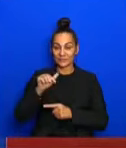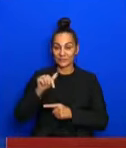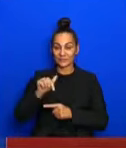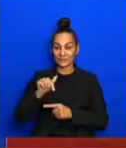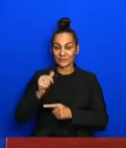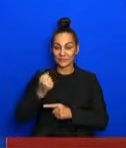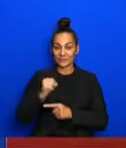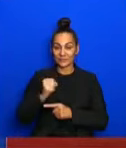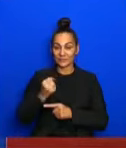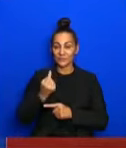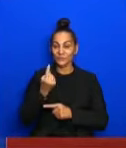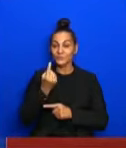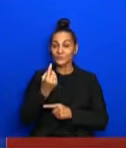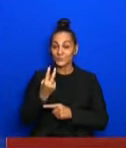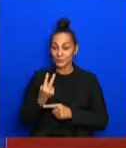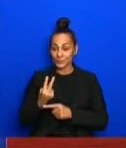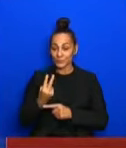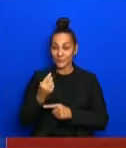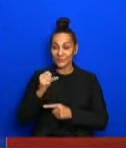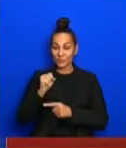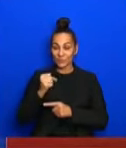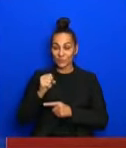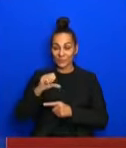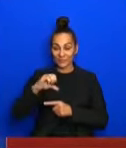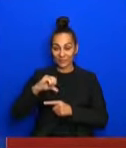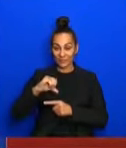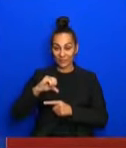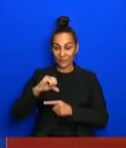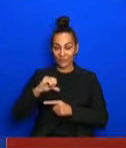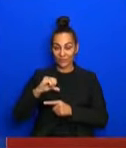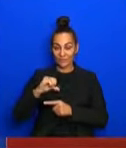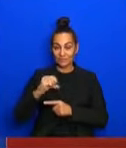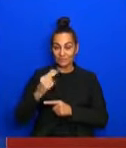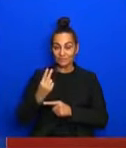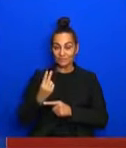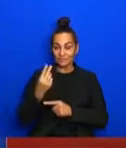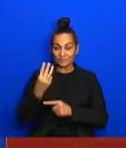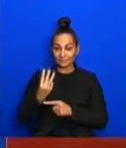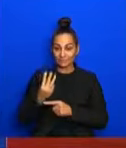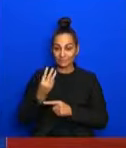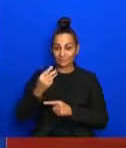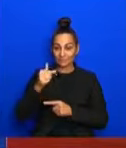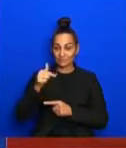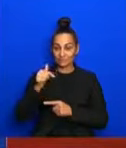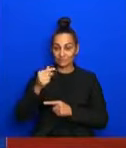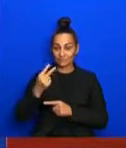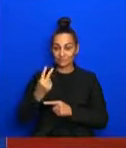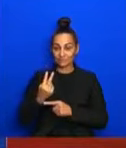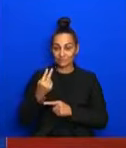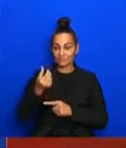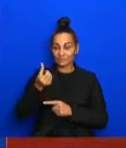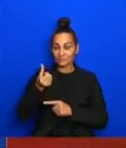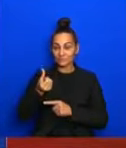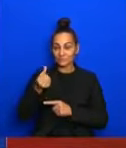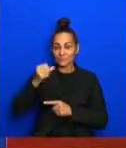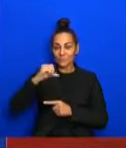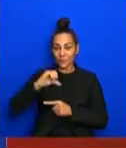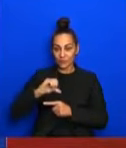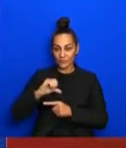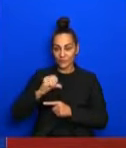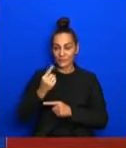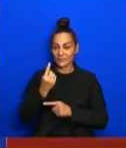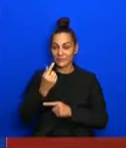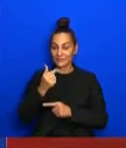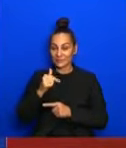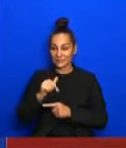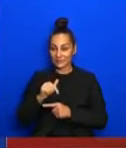35, 78, 12, 89, 23, 72,